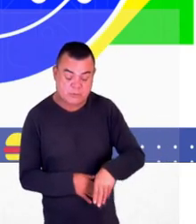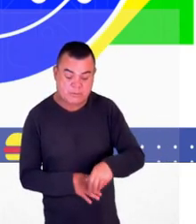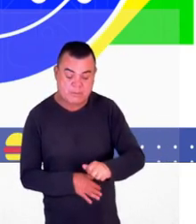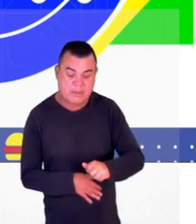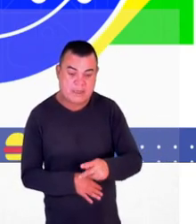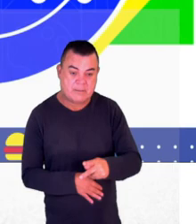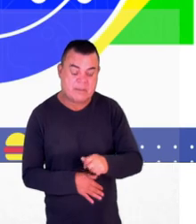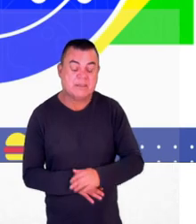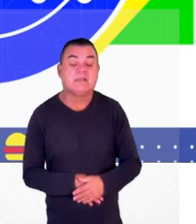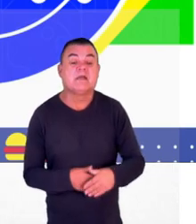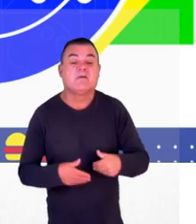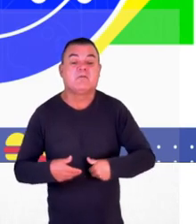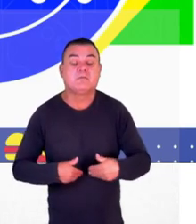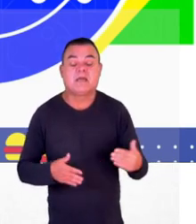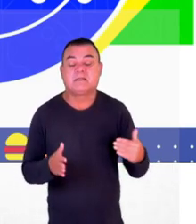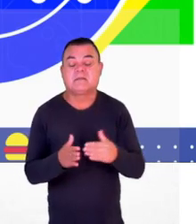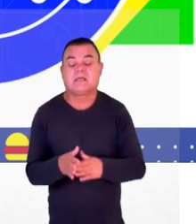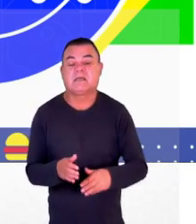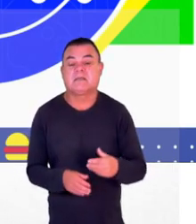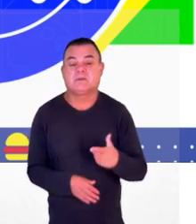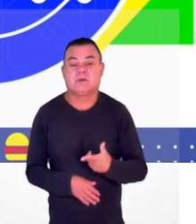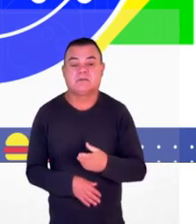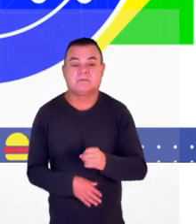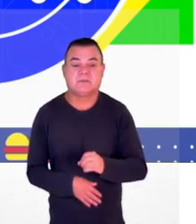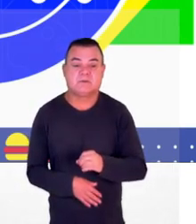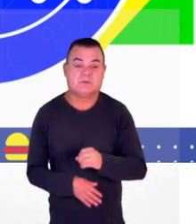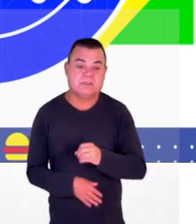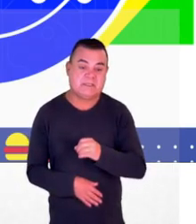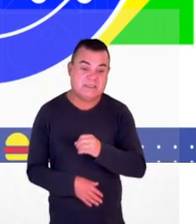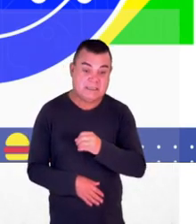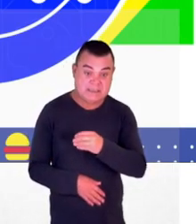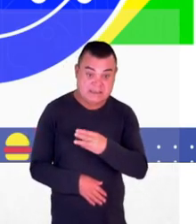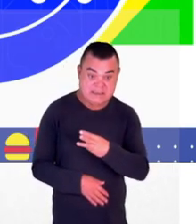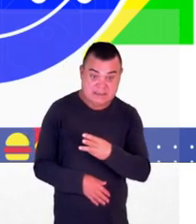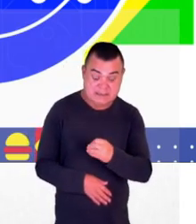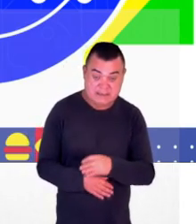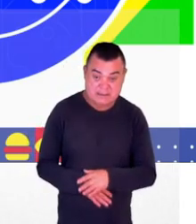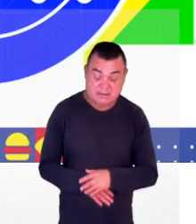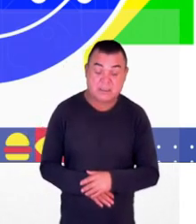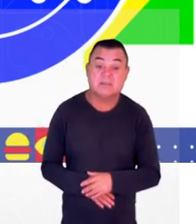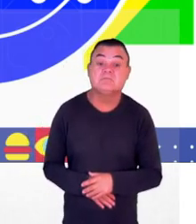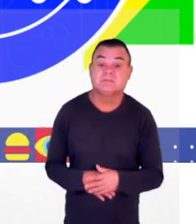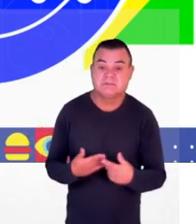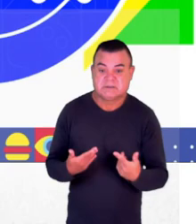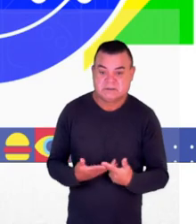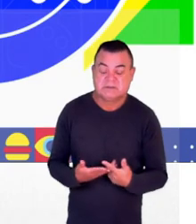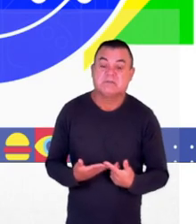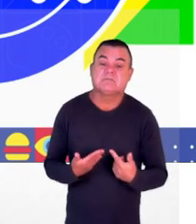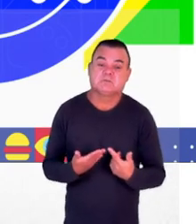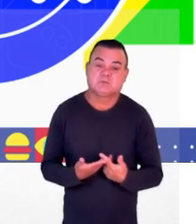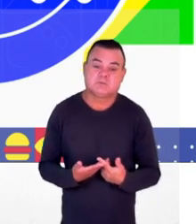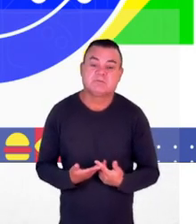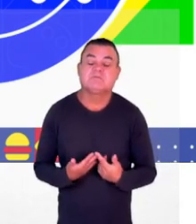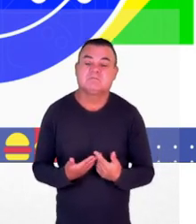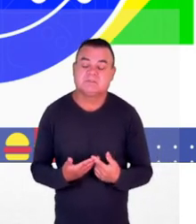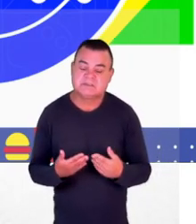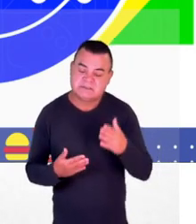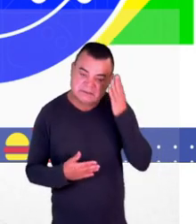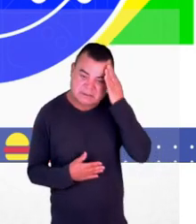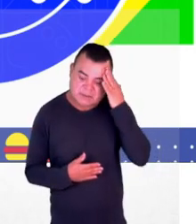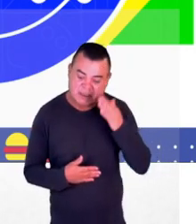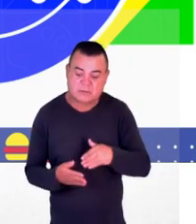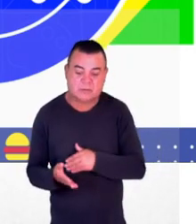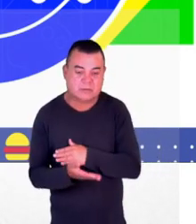até 2030 isso conectado né Não só com as implicações que a gente tem necessidades aqui locais no nosso